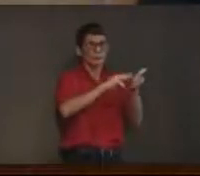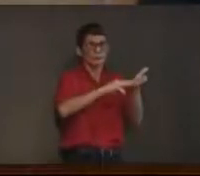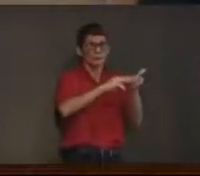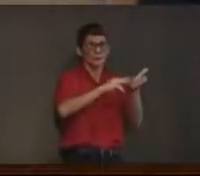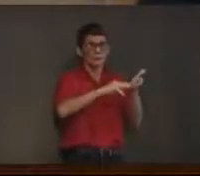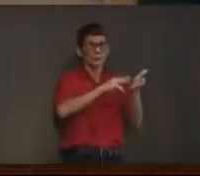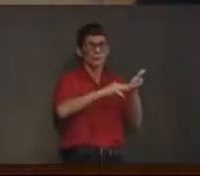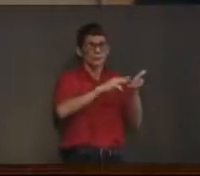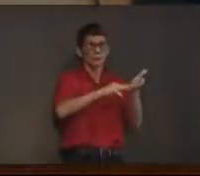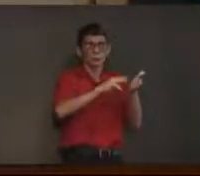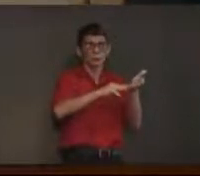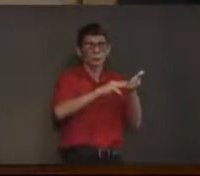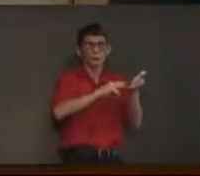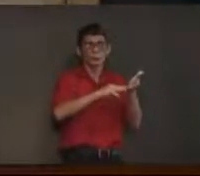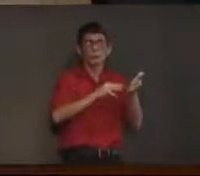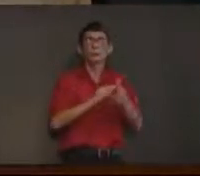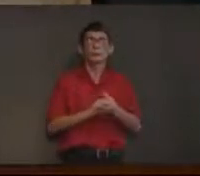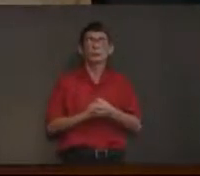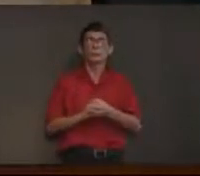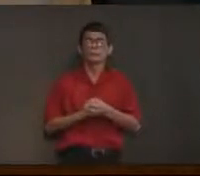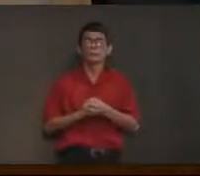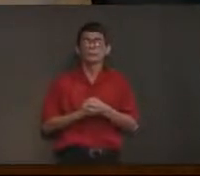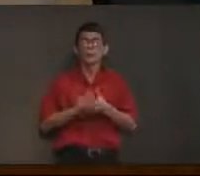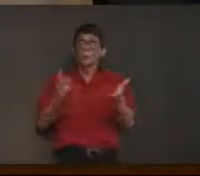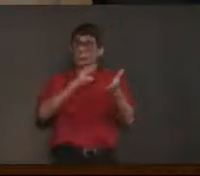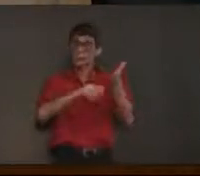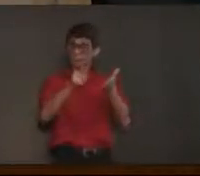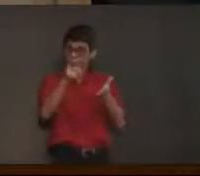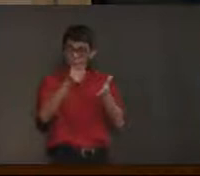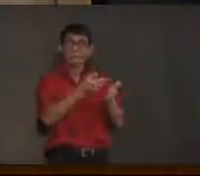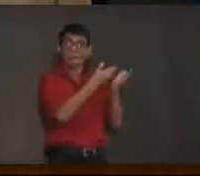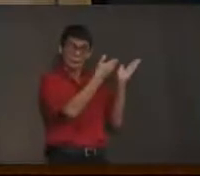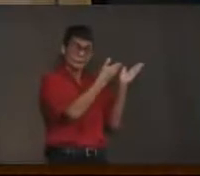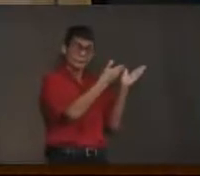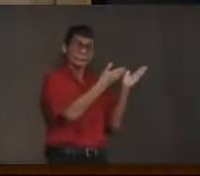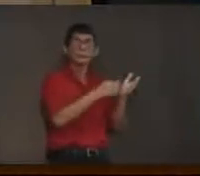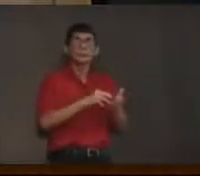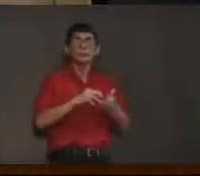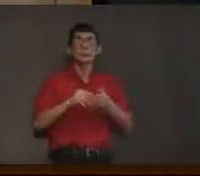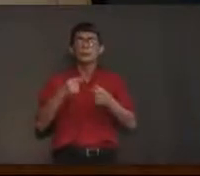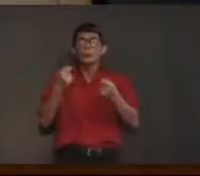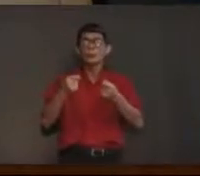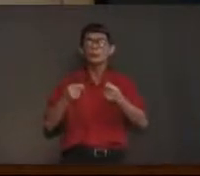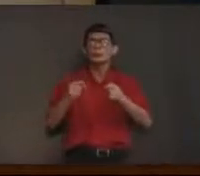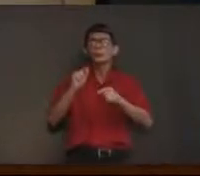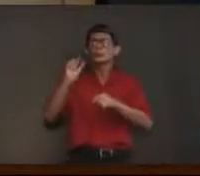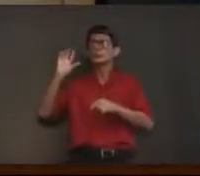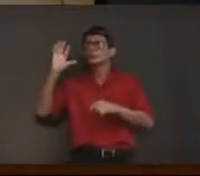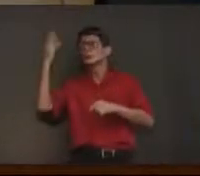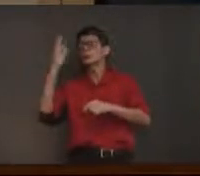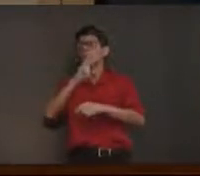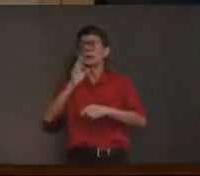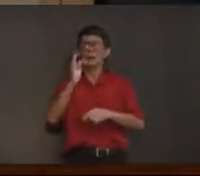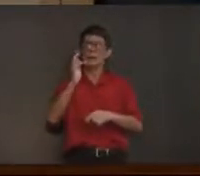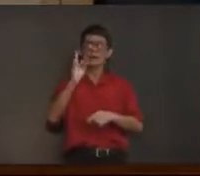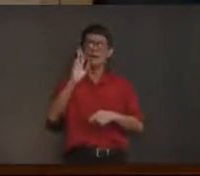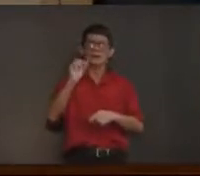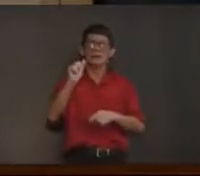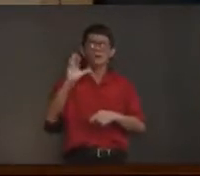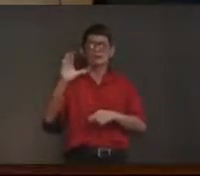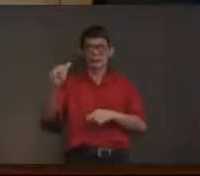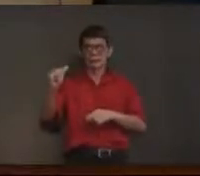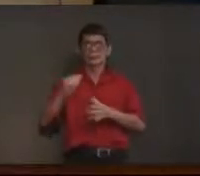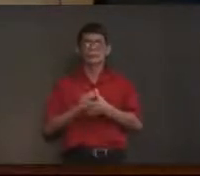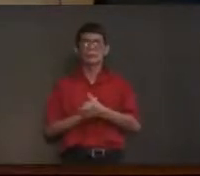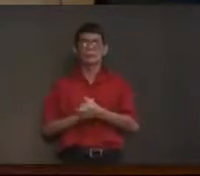explica no metro vocês verem o que a gente acha depois como solução mas o método é esse primeiro solução Franca espaço correto e agora ver